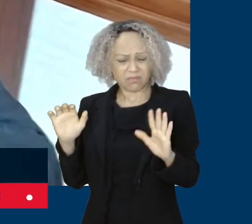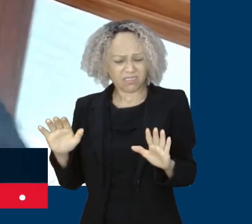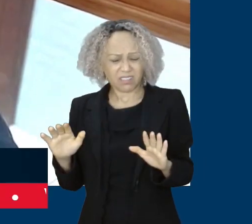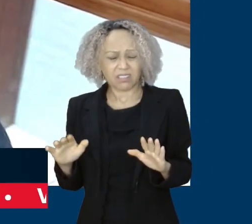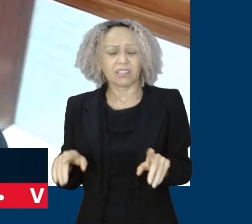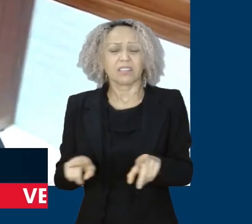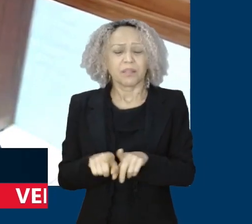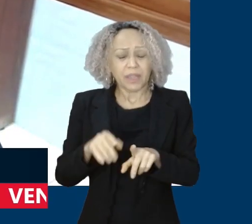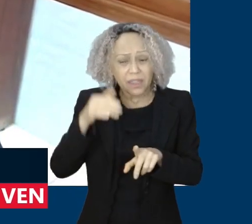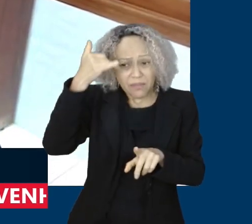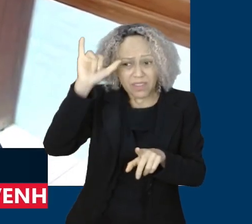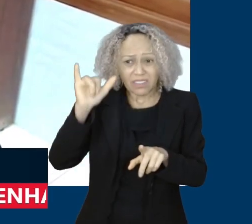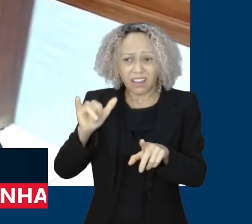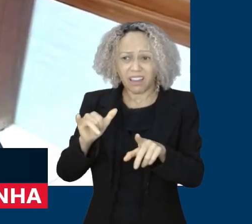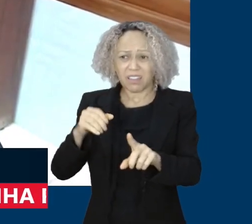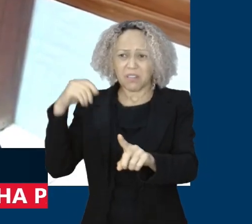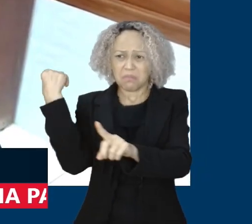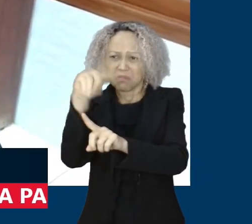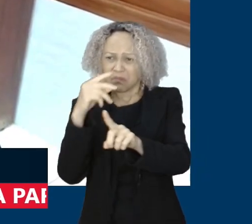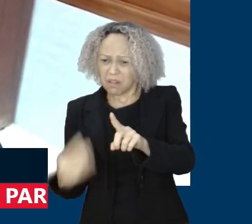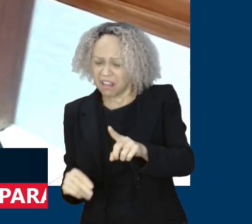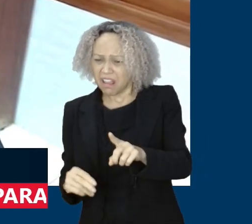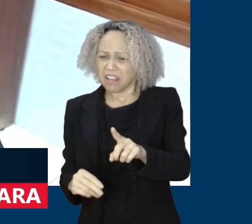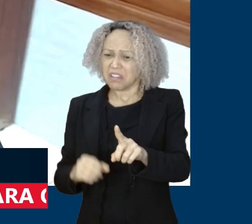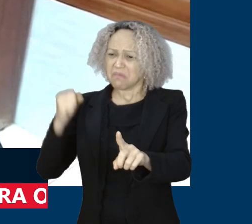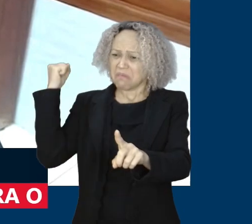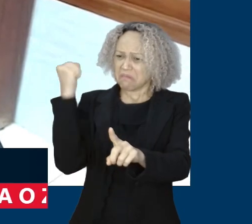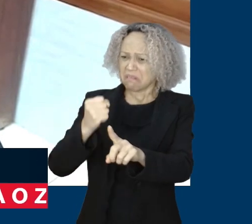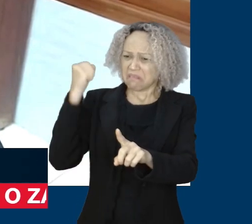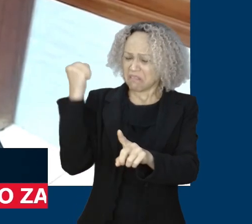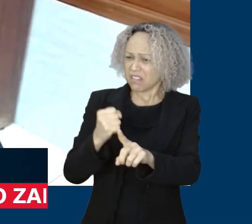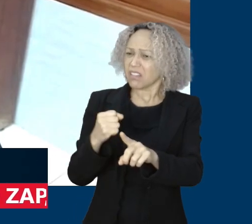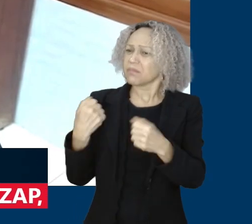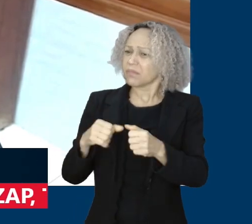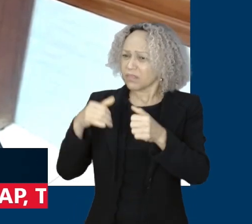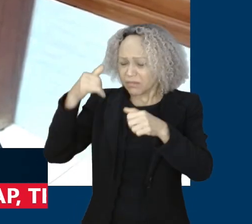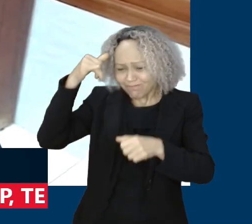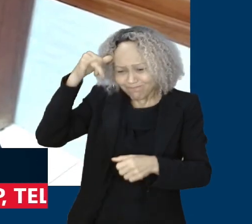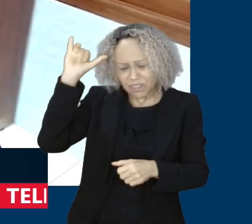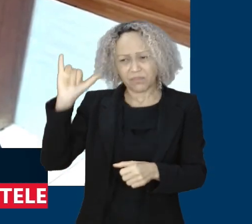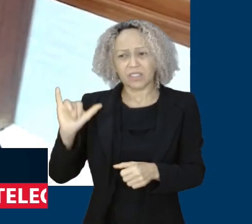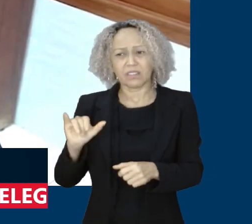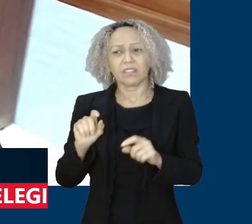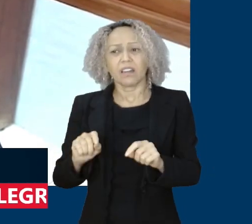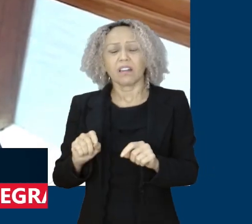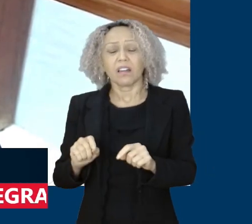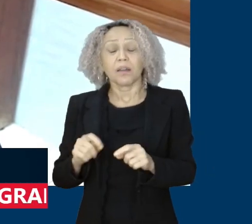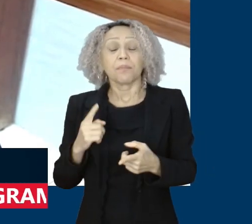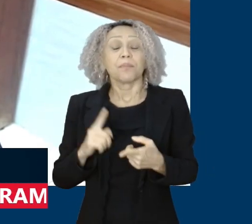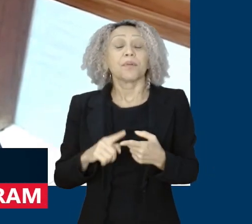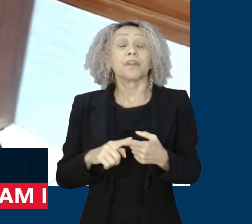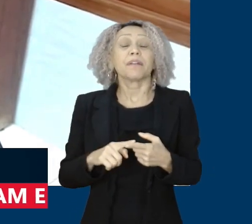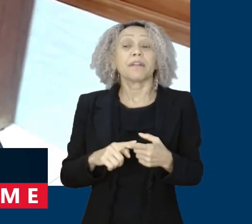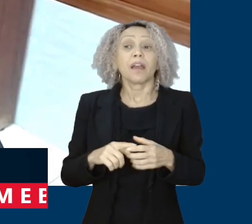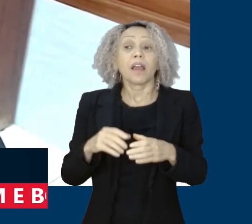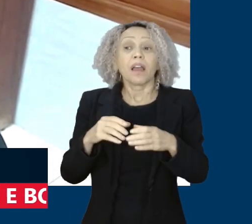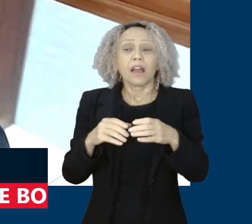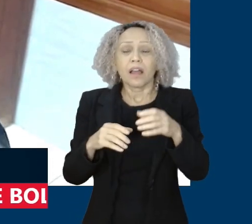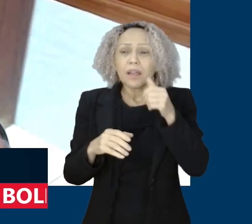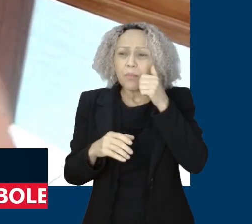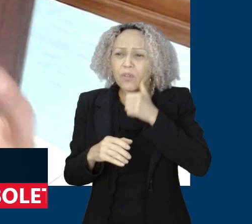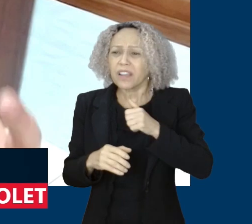fosse violentada, que fosse assassinada, grande parte também são mulheres negras. Então,